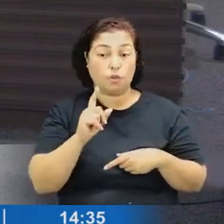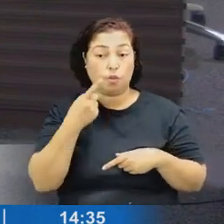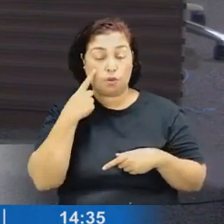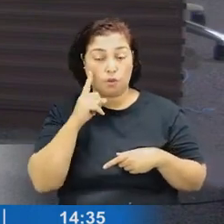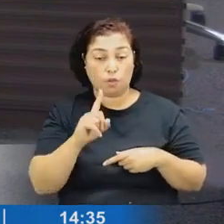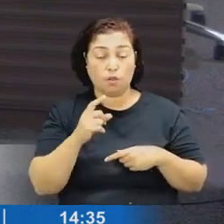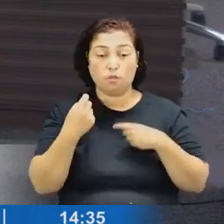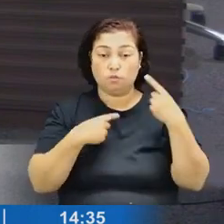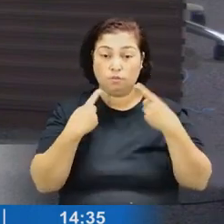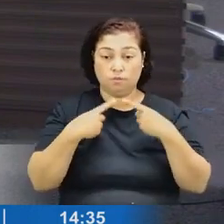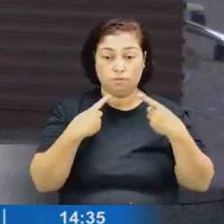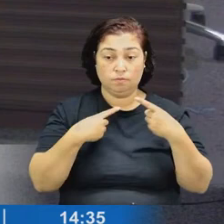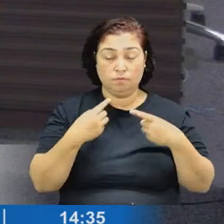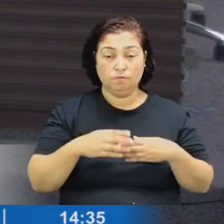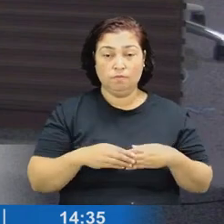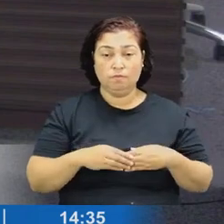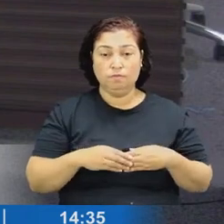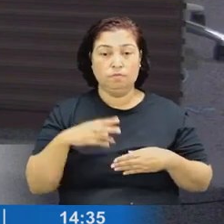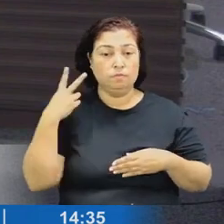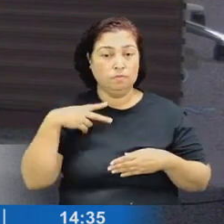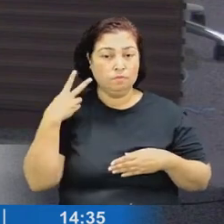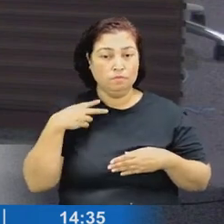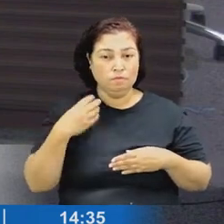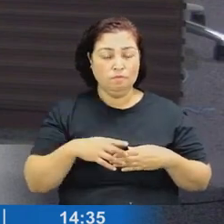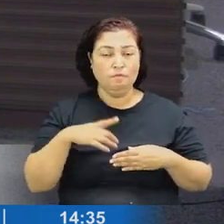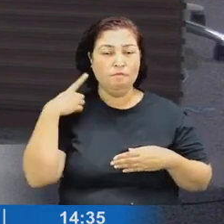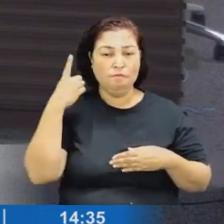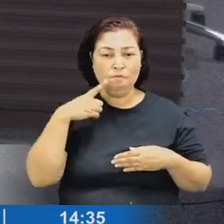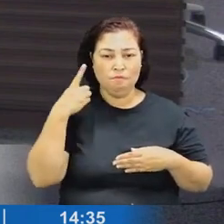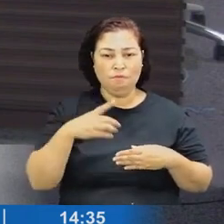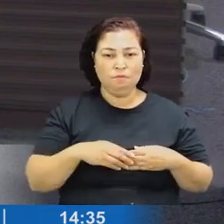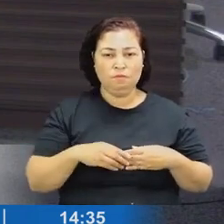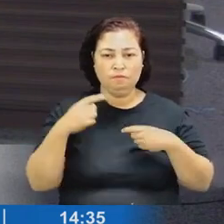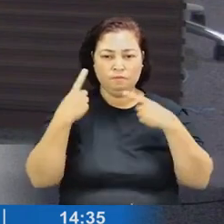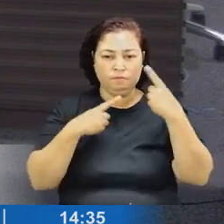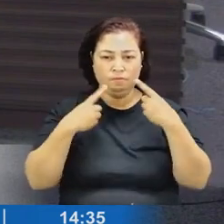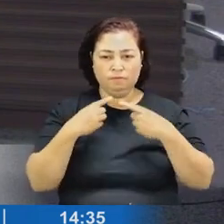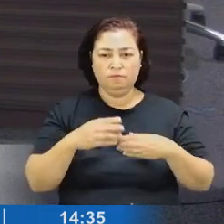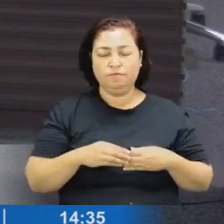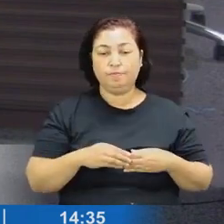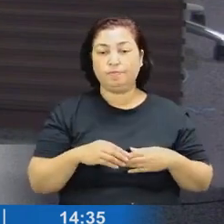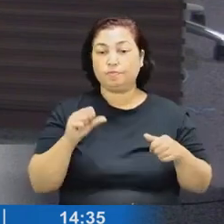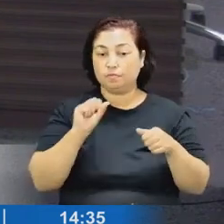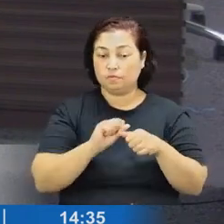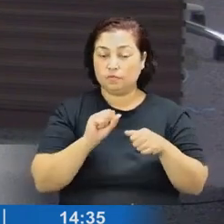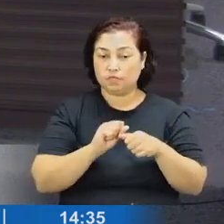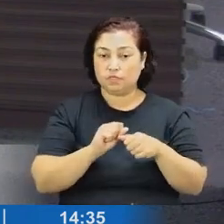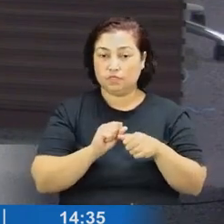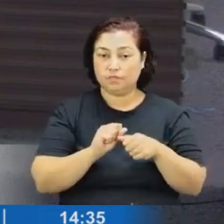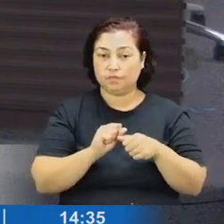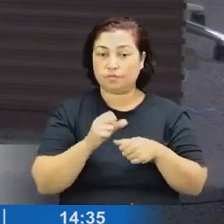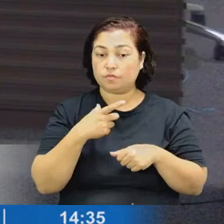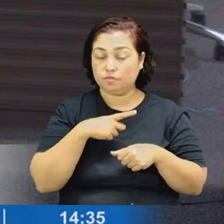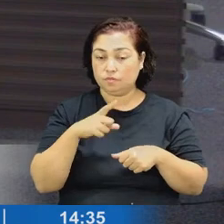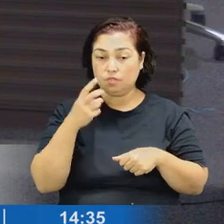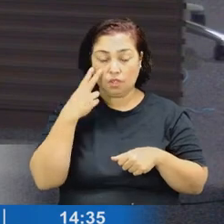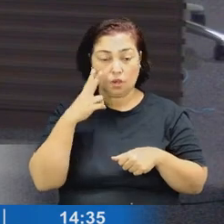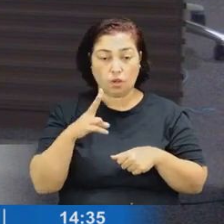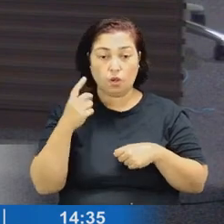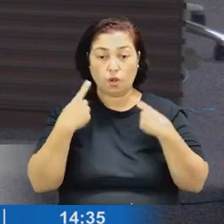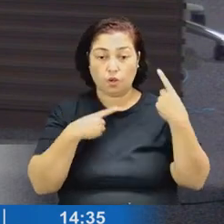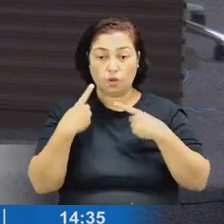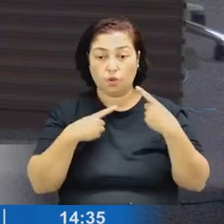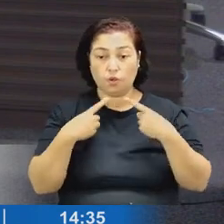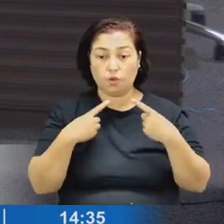não é olhar o vereador não é olhar o deputado não é olhar política aqueles que fazem isso tem o esse hábito de olhar o